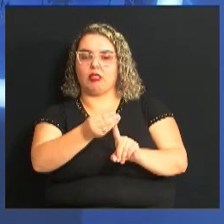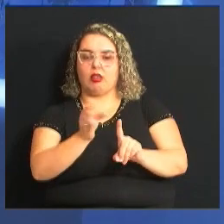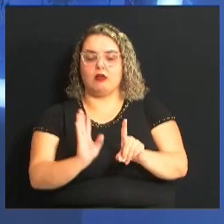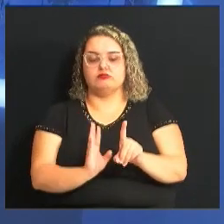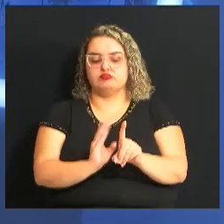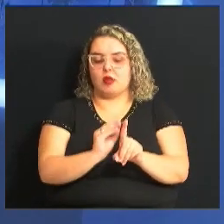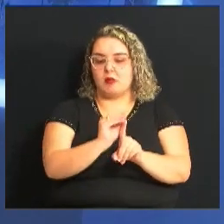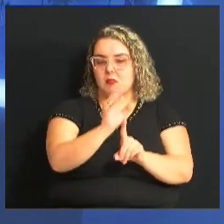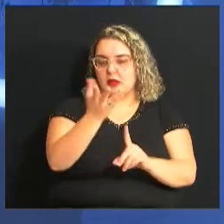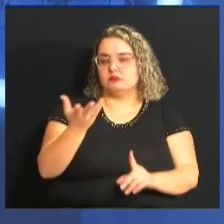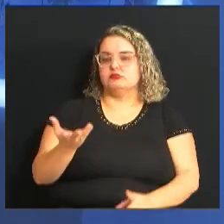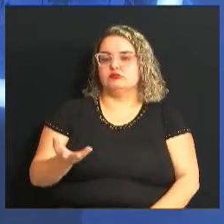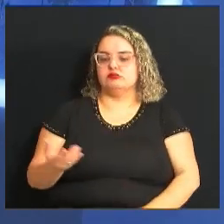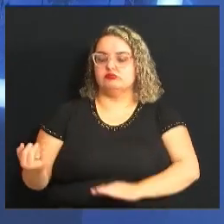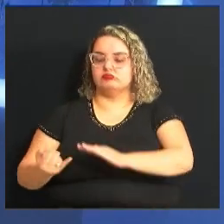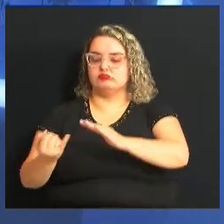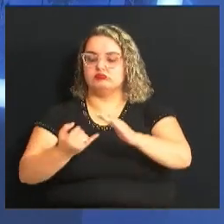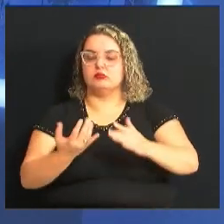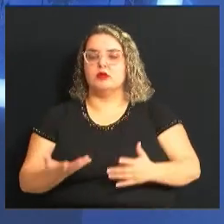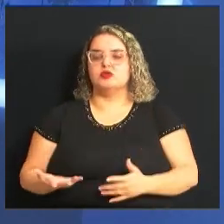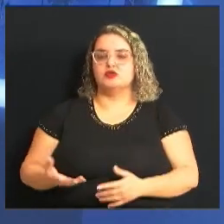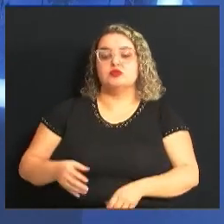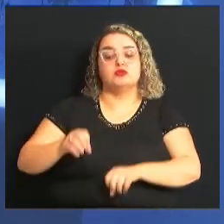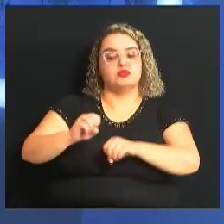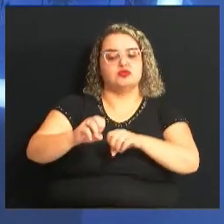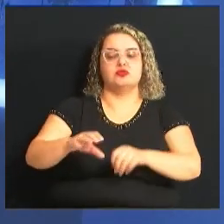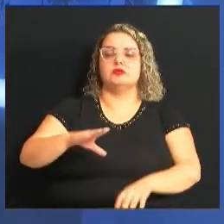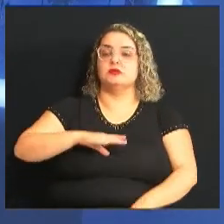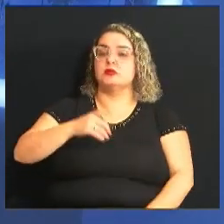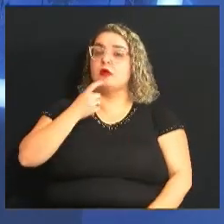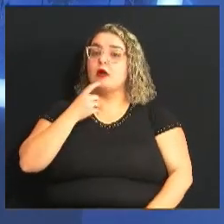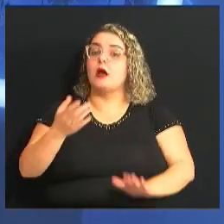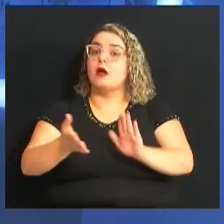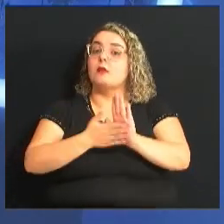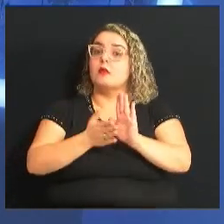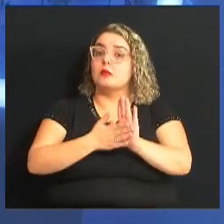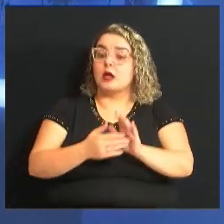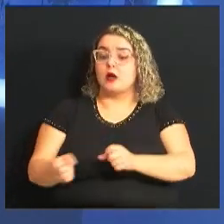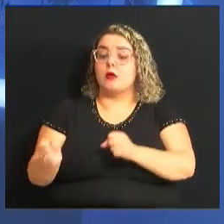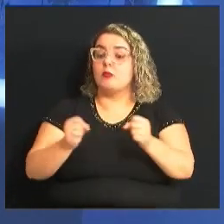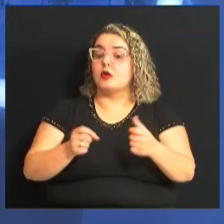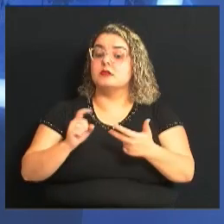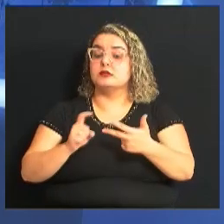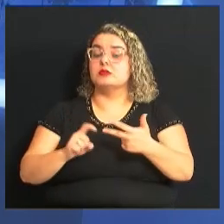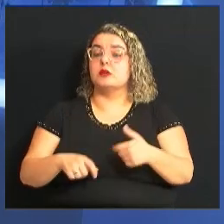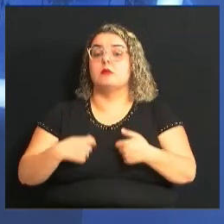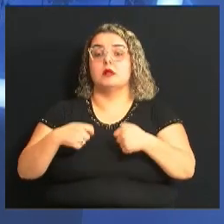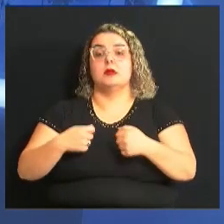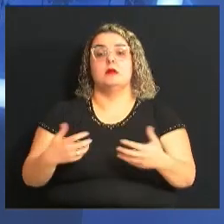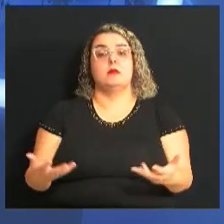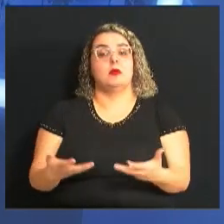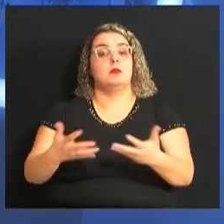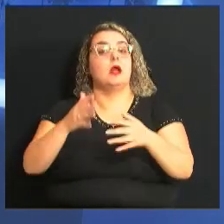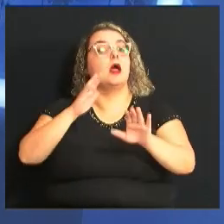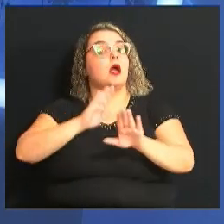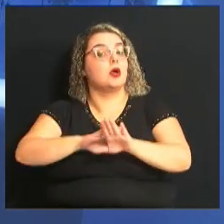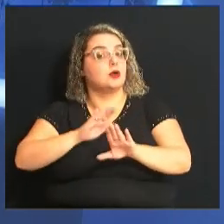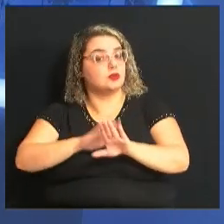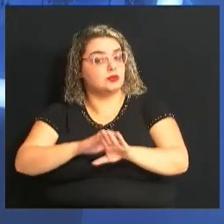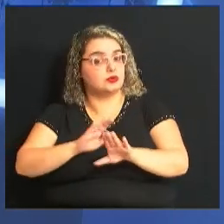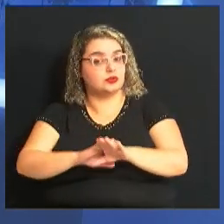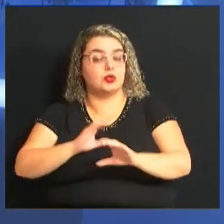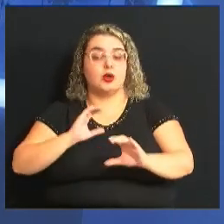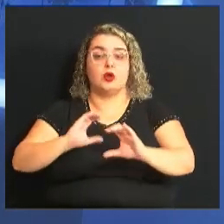sexual nas instituições de ensino em Campinas. De acordo com a proposta, o Poder Executivo deverá promover ações com a